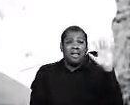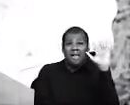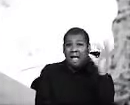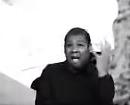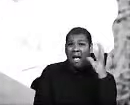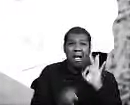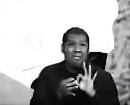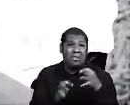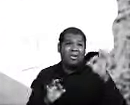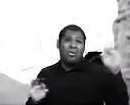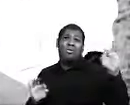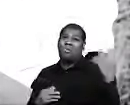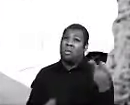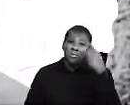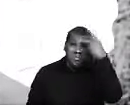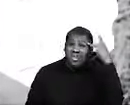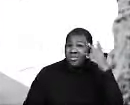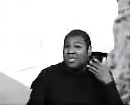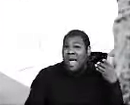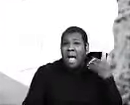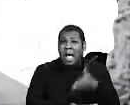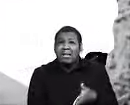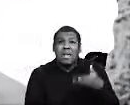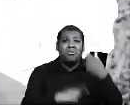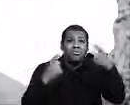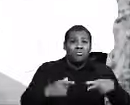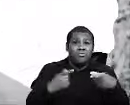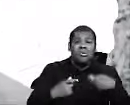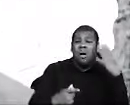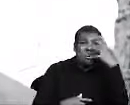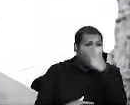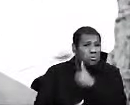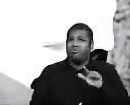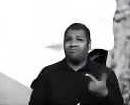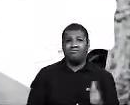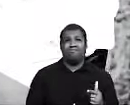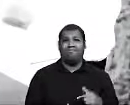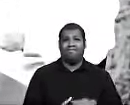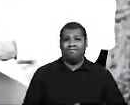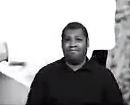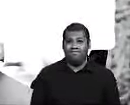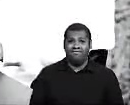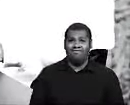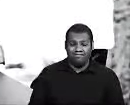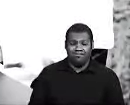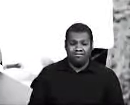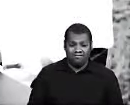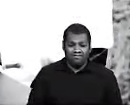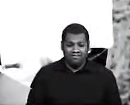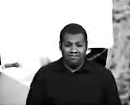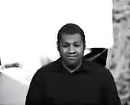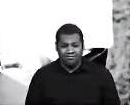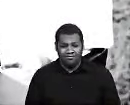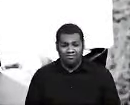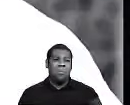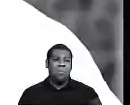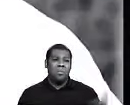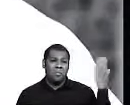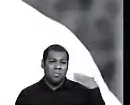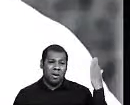Mas o fato é que ele é o presidente do Brasil. E hoje o Brasil é visto como um pária mundial.